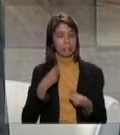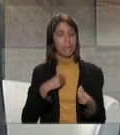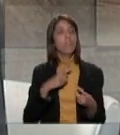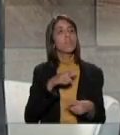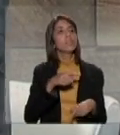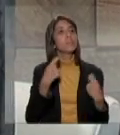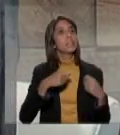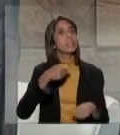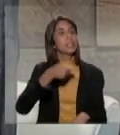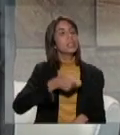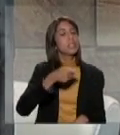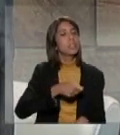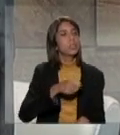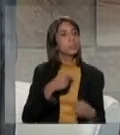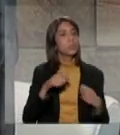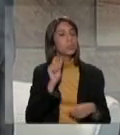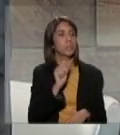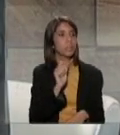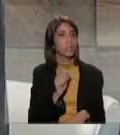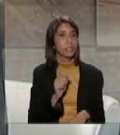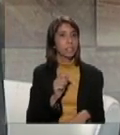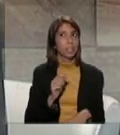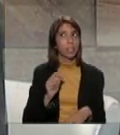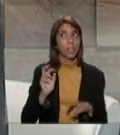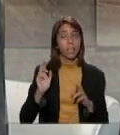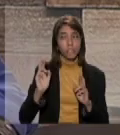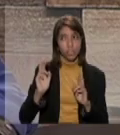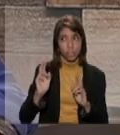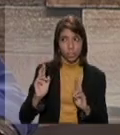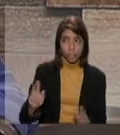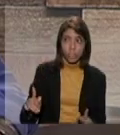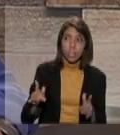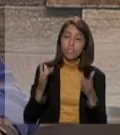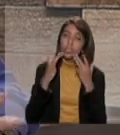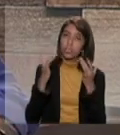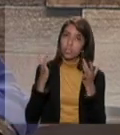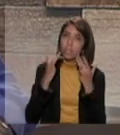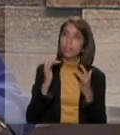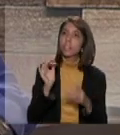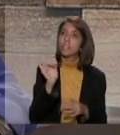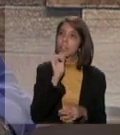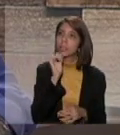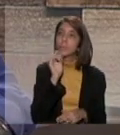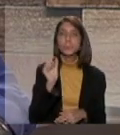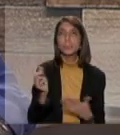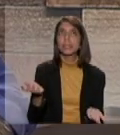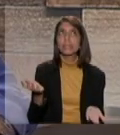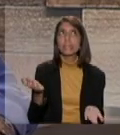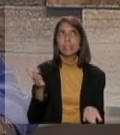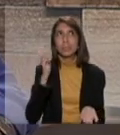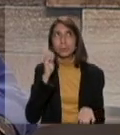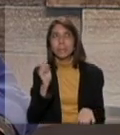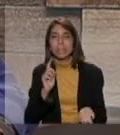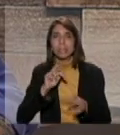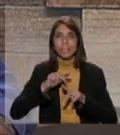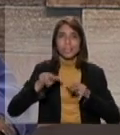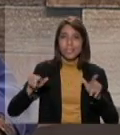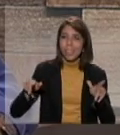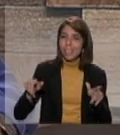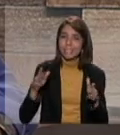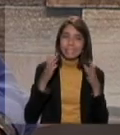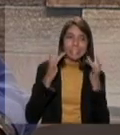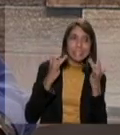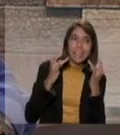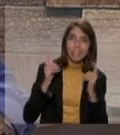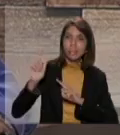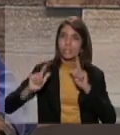mais exige para você como atriz fazer TV? Diferentemente do teatro? Diferentemente assim, do teatro. Ai, não sei, são tão diferentes as